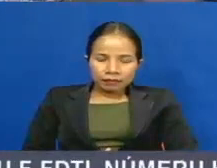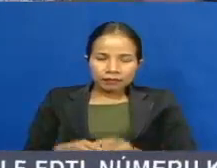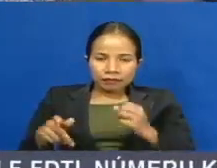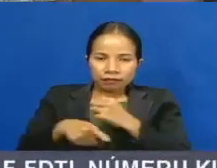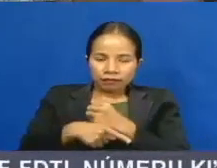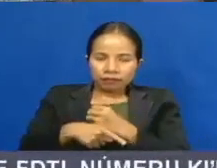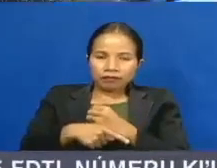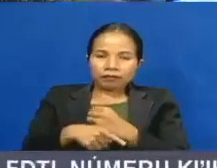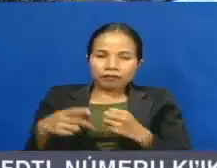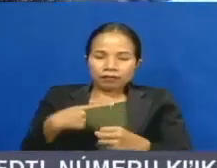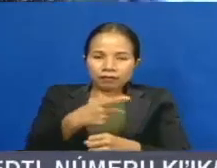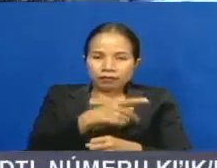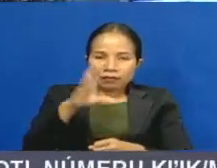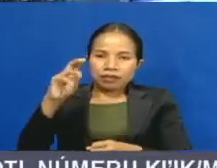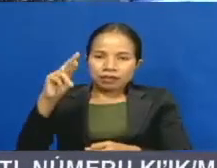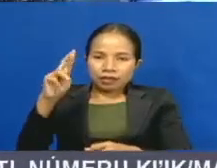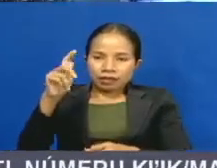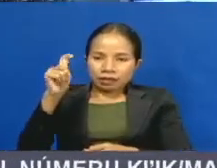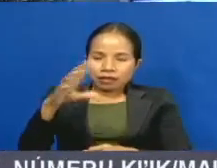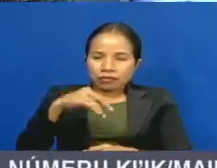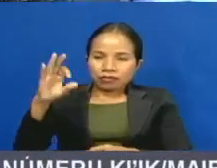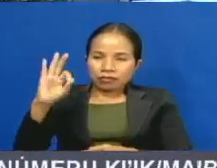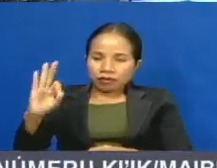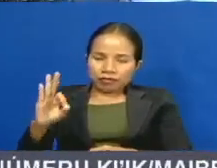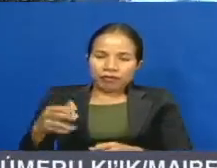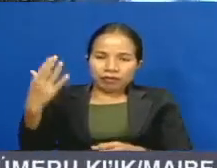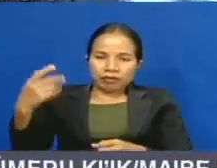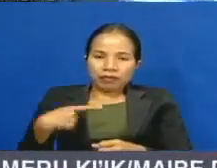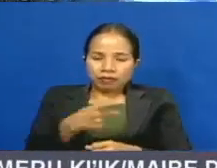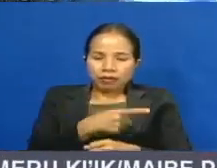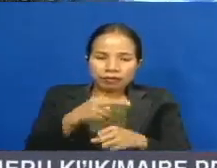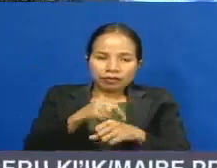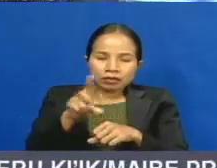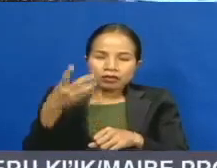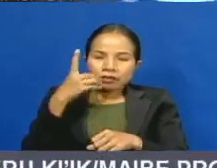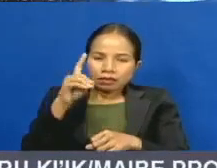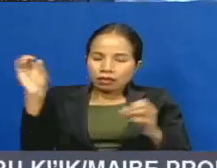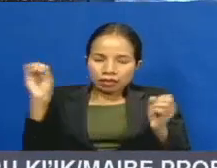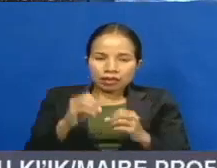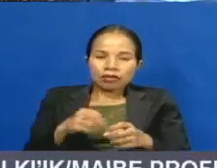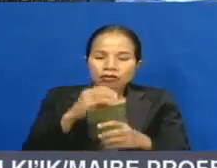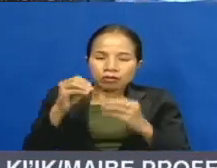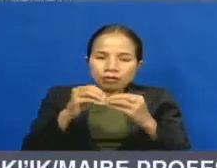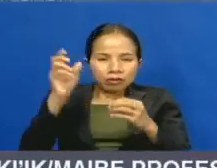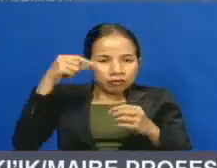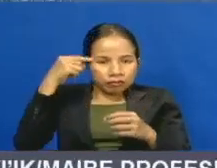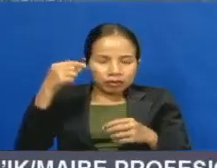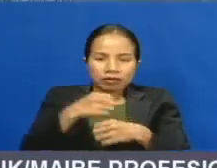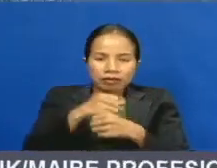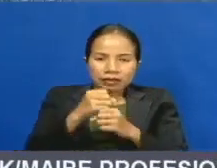Bancada parlamentar CNRT no Fretiling iha Parlamento Nacional declara la iha obsessão con ba governo